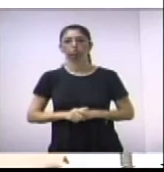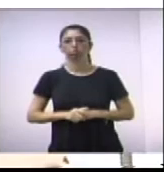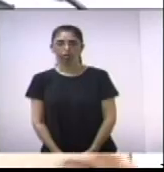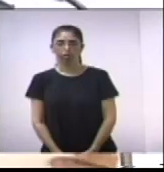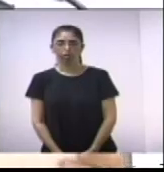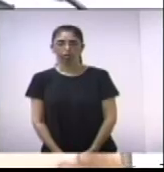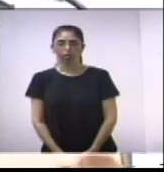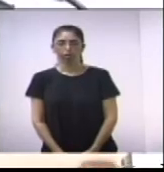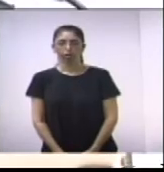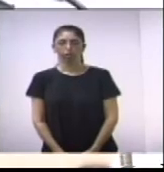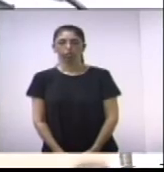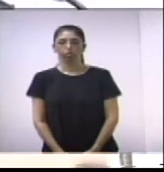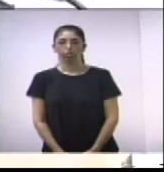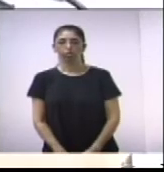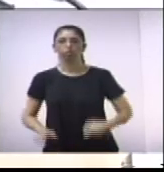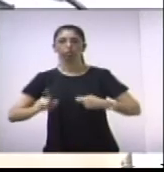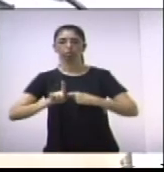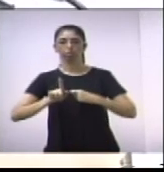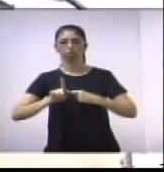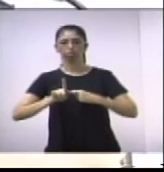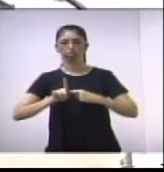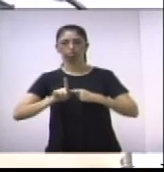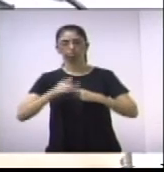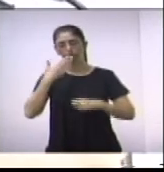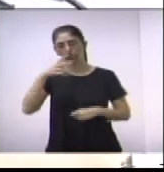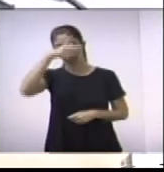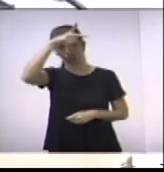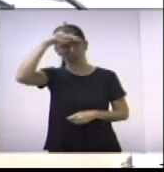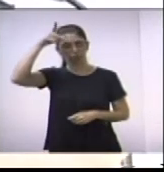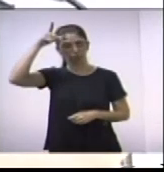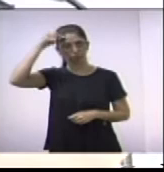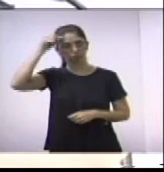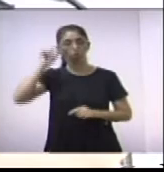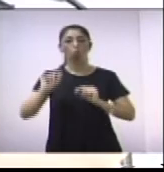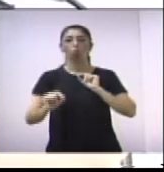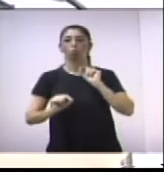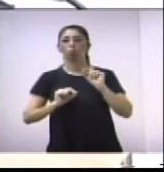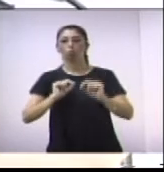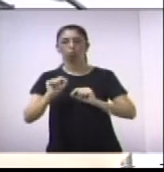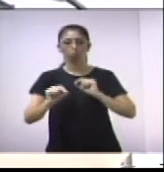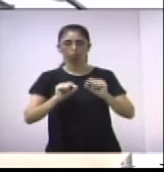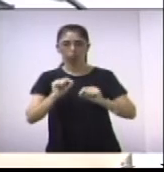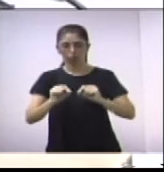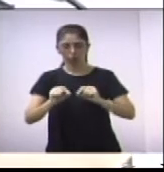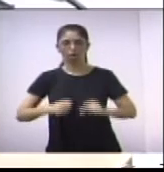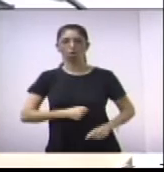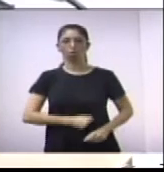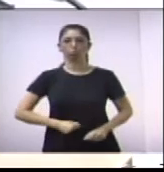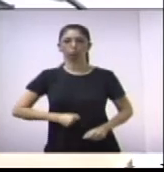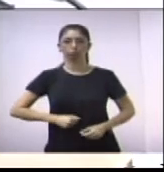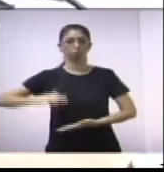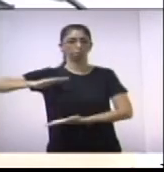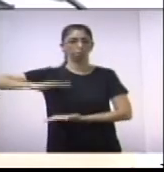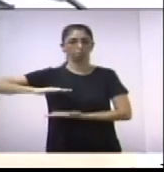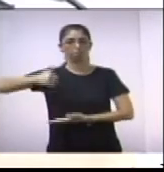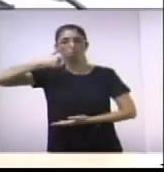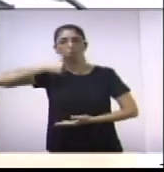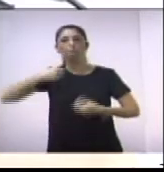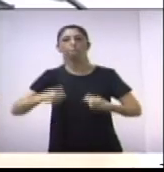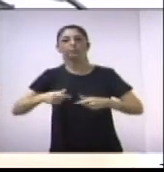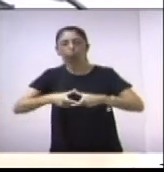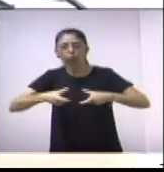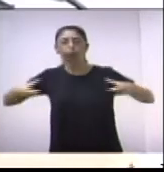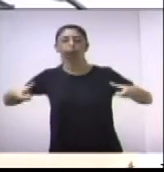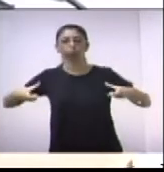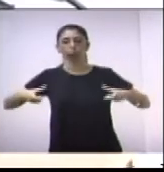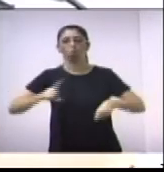Número 204, do vereador Gustavo Etecola, que solicita ao Executivo a ampliação da oferta de exames de ultrassom e mamografia. Número